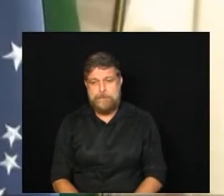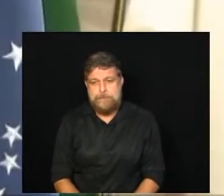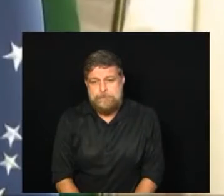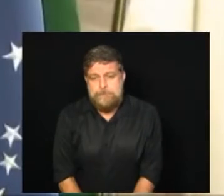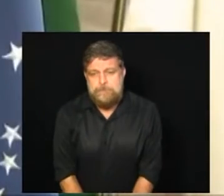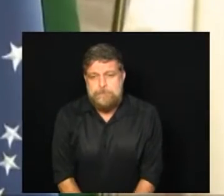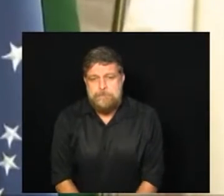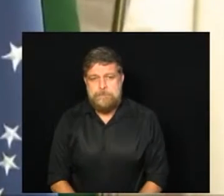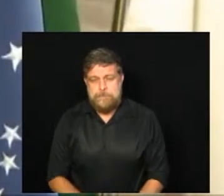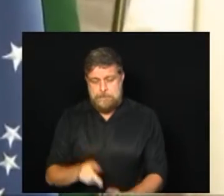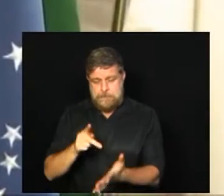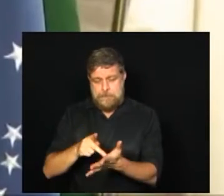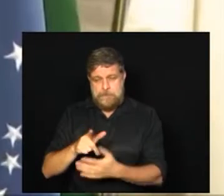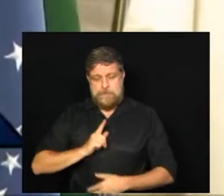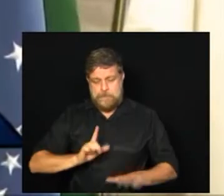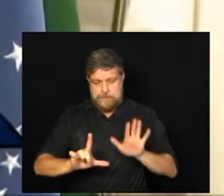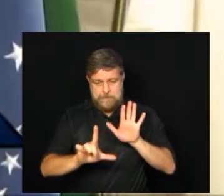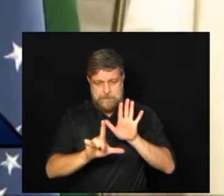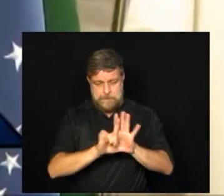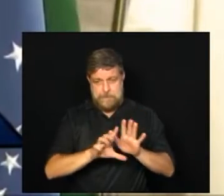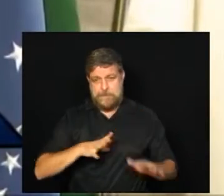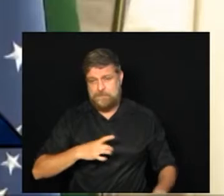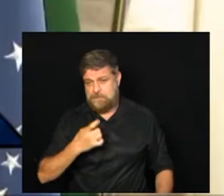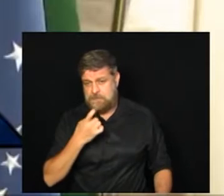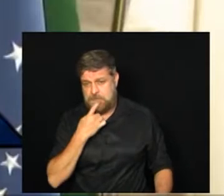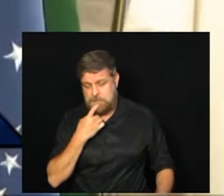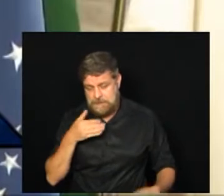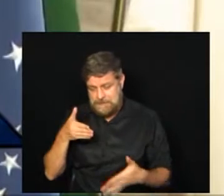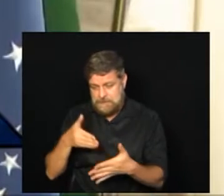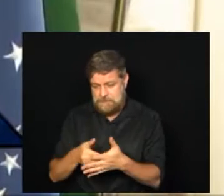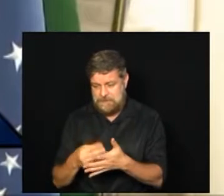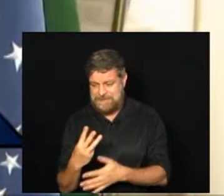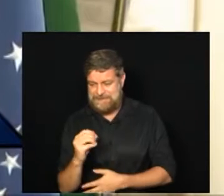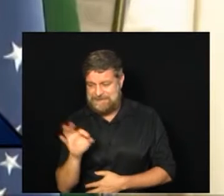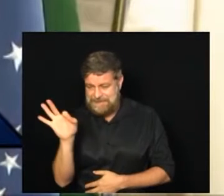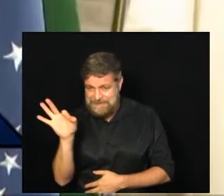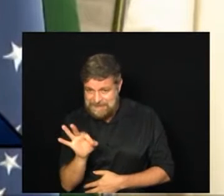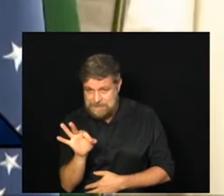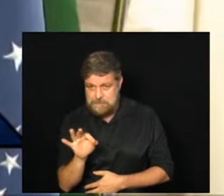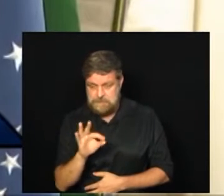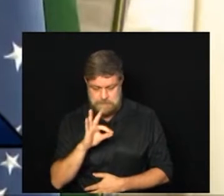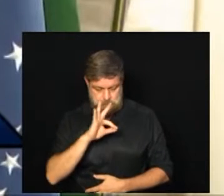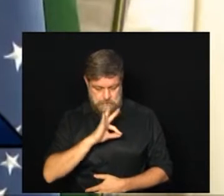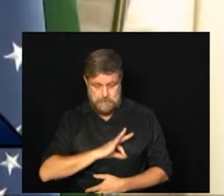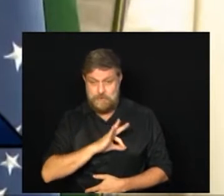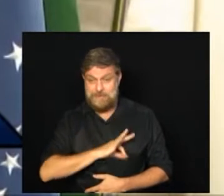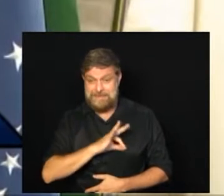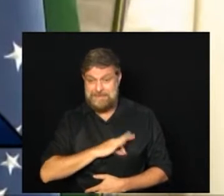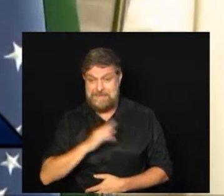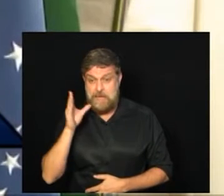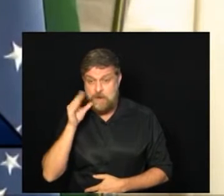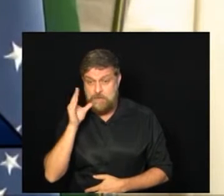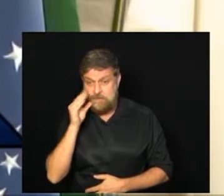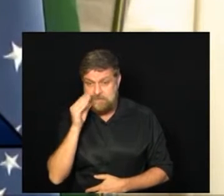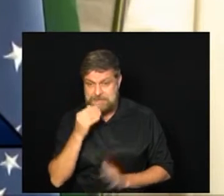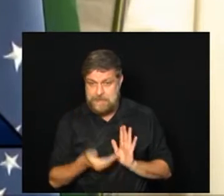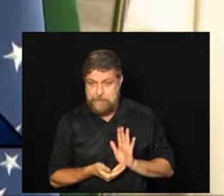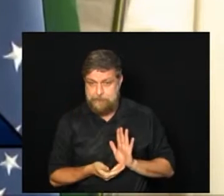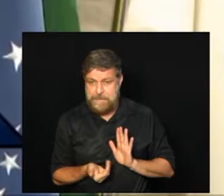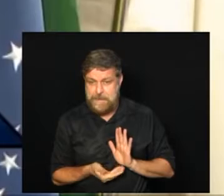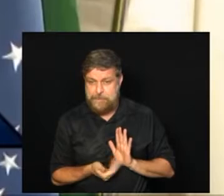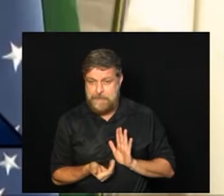Na verdade, existe uma lei municipal que limita em 30% o máximo do servidor